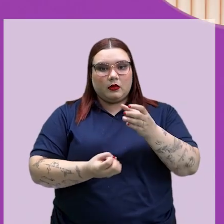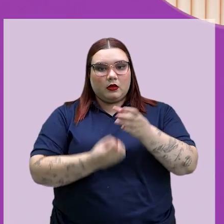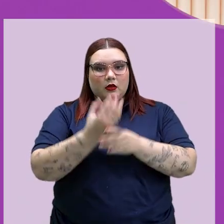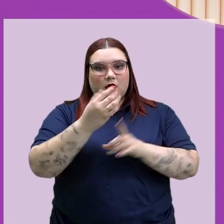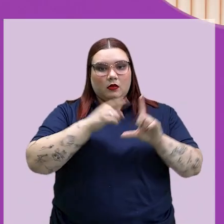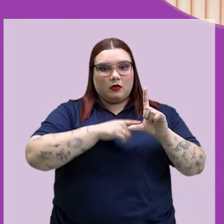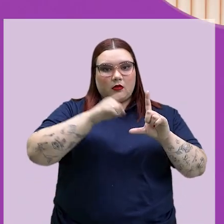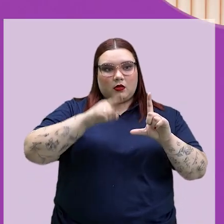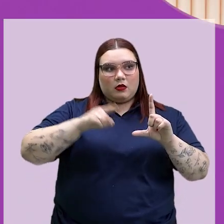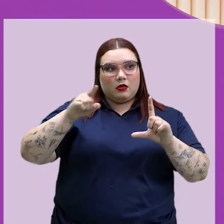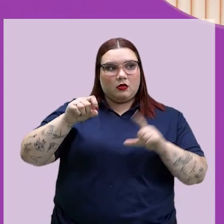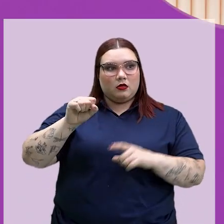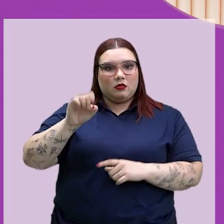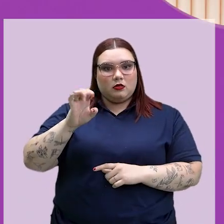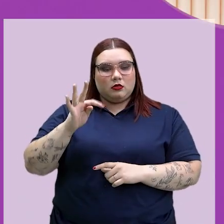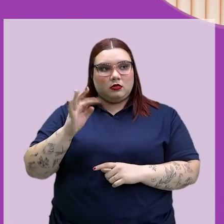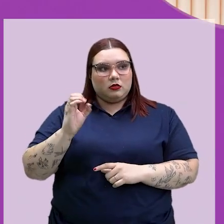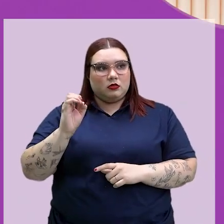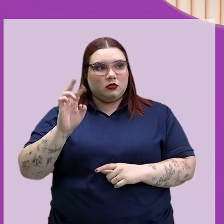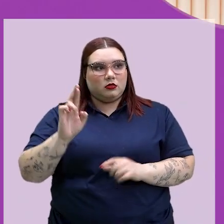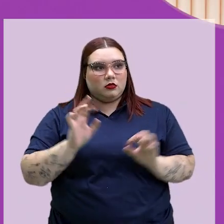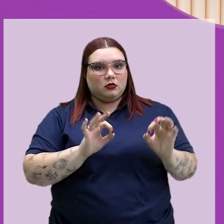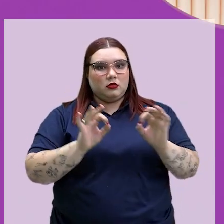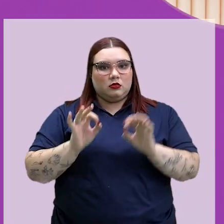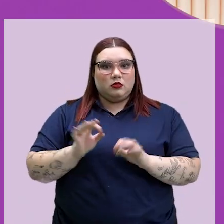construindo um gráfico de setores, eu ter